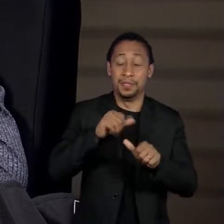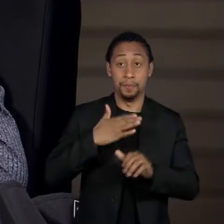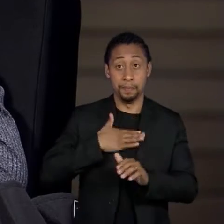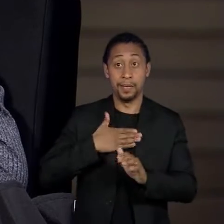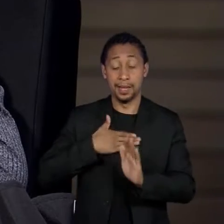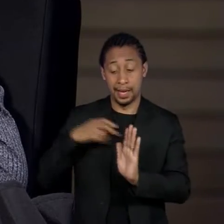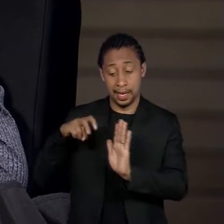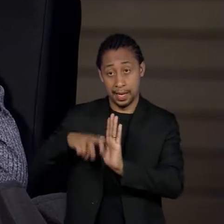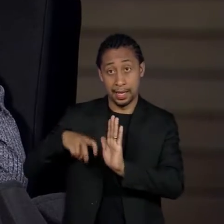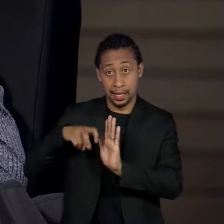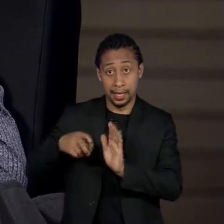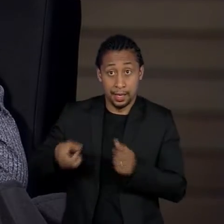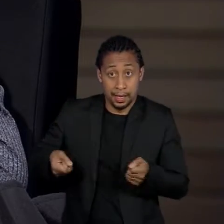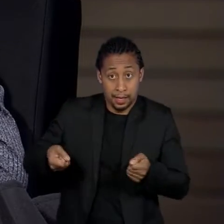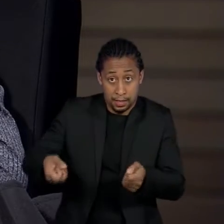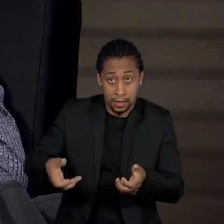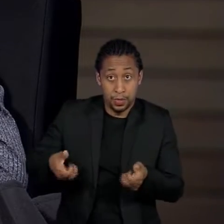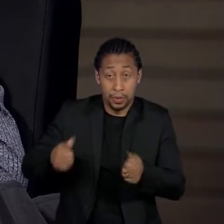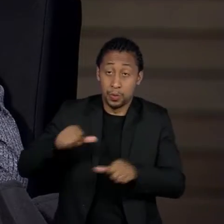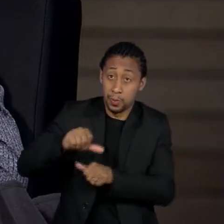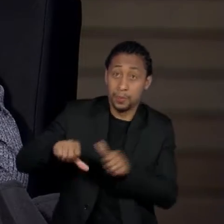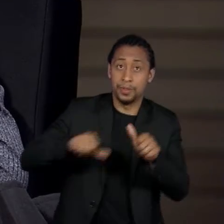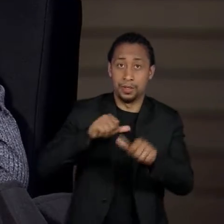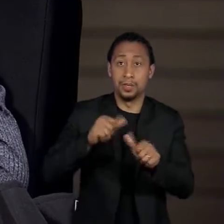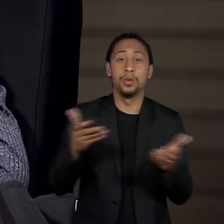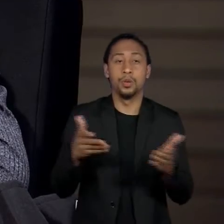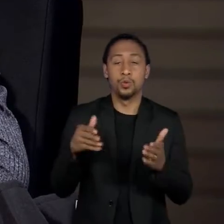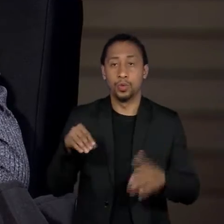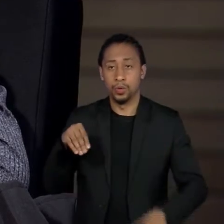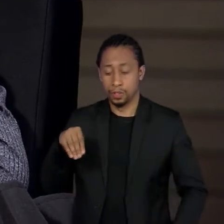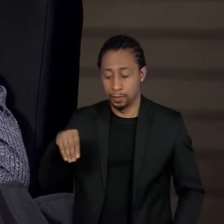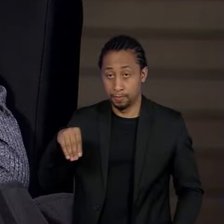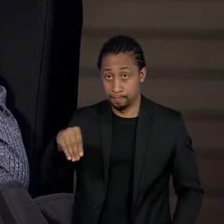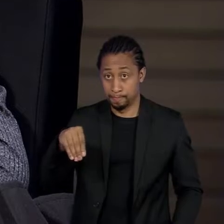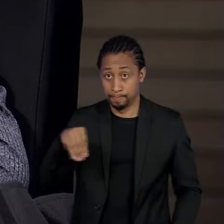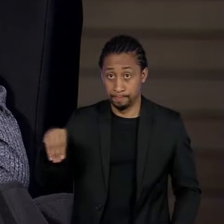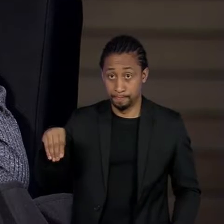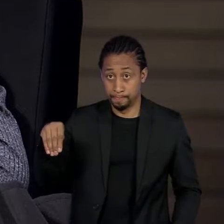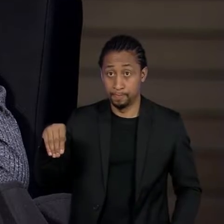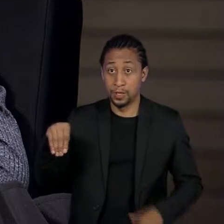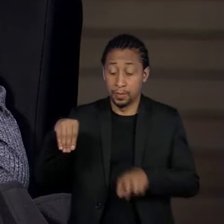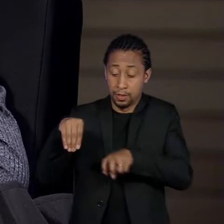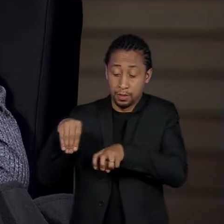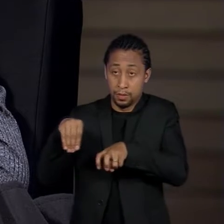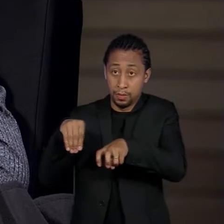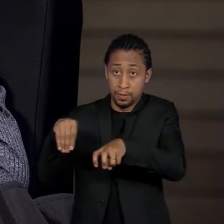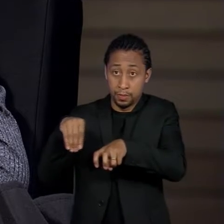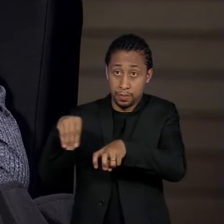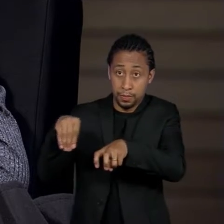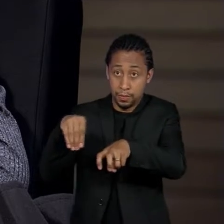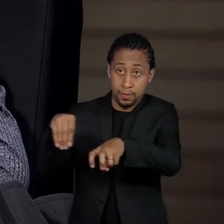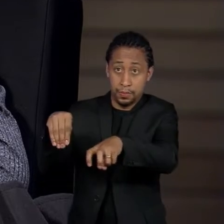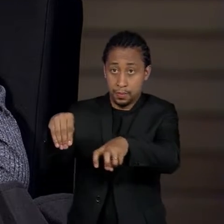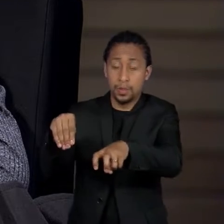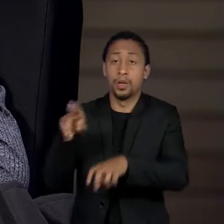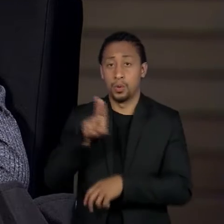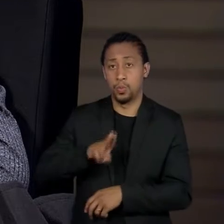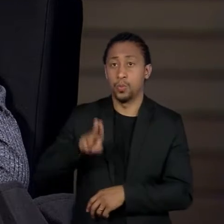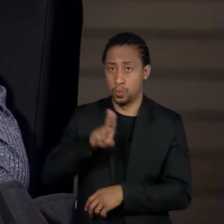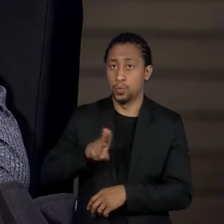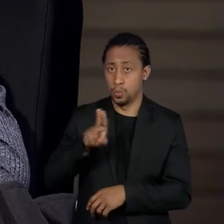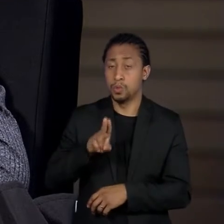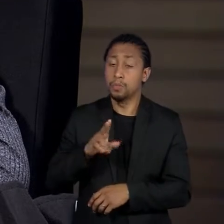e eu estou recém com uma cadeira motorizada e, assim, houve até uma mudança no meu